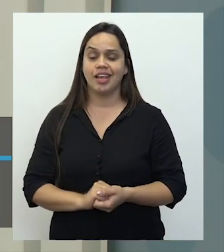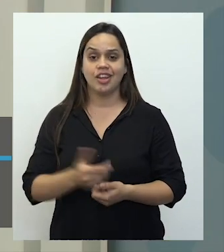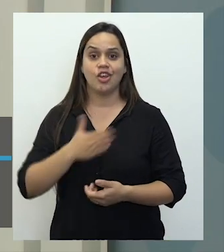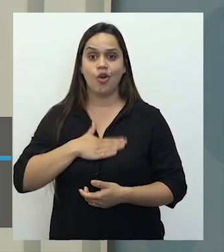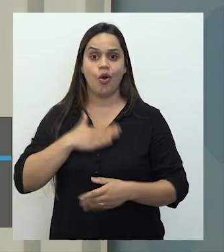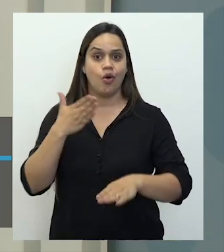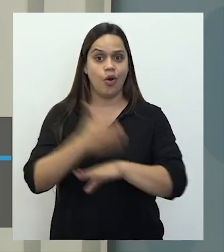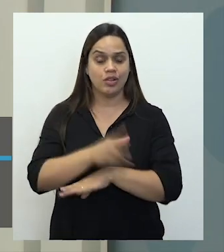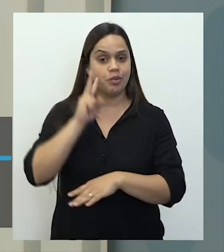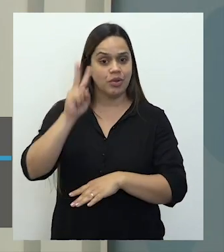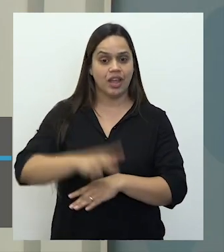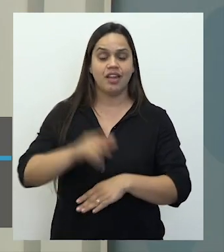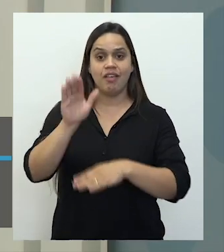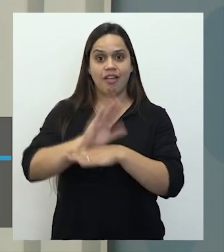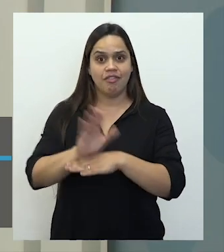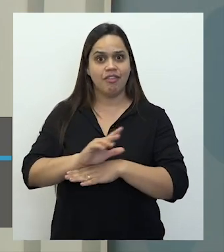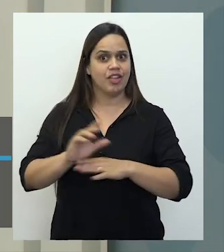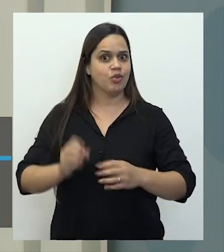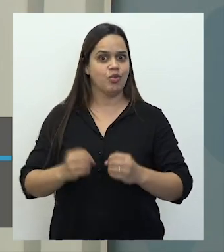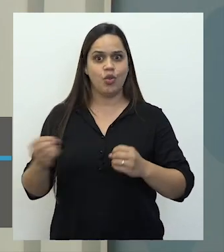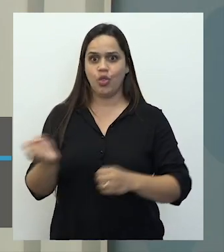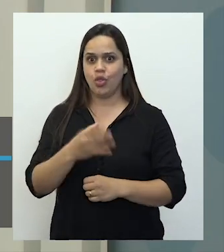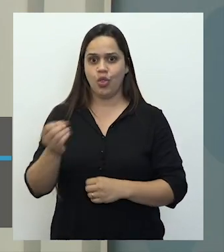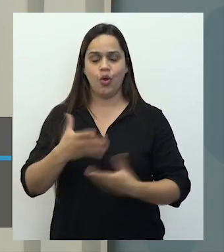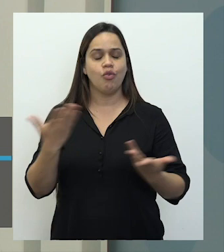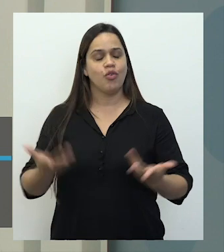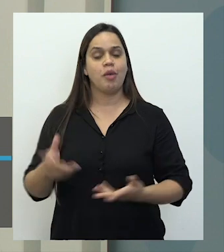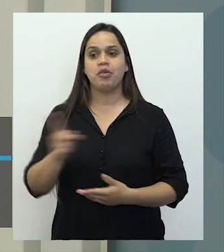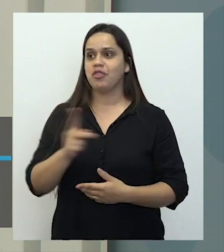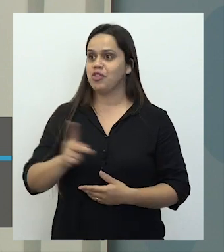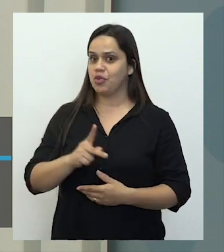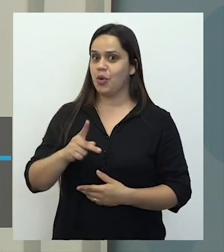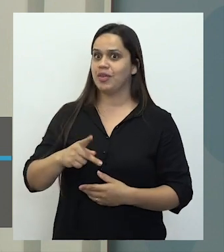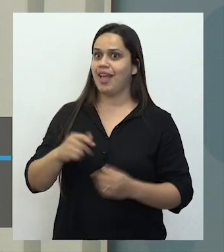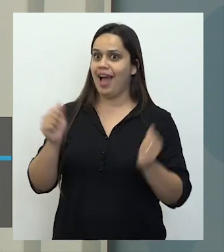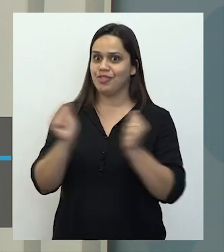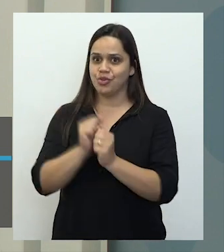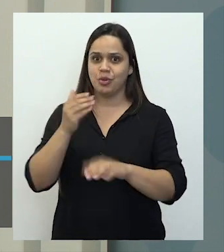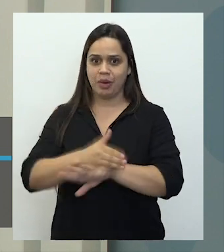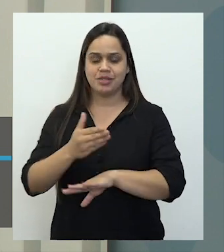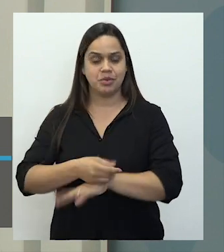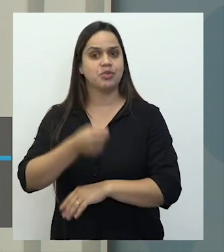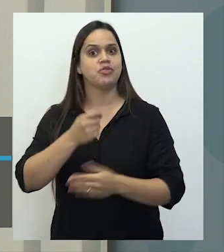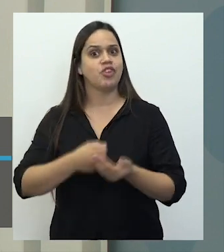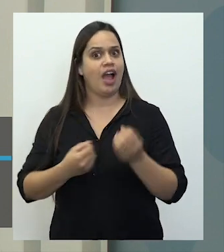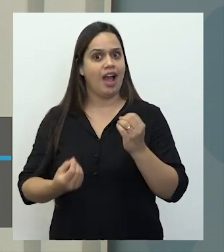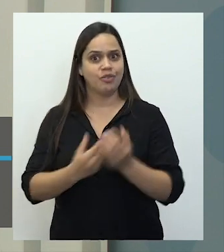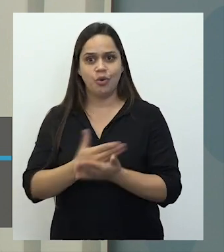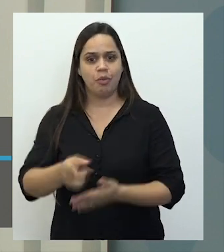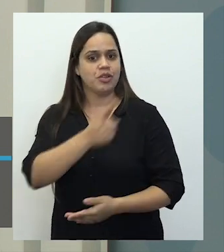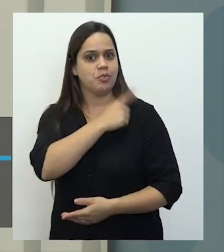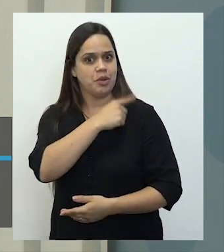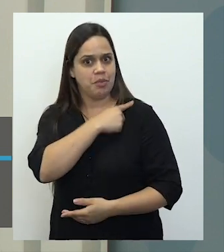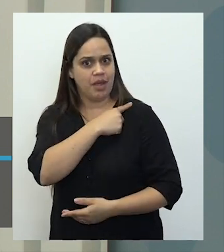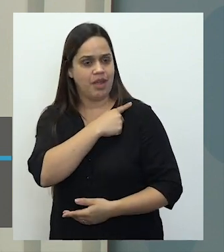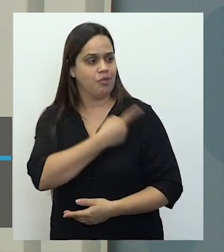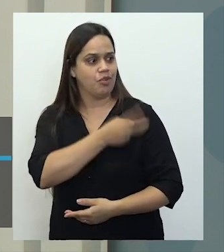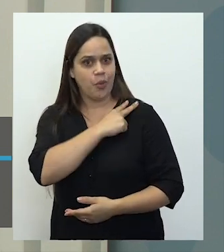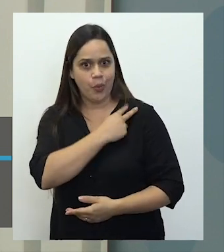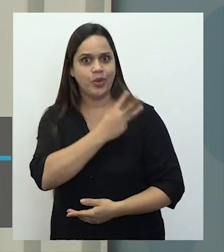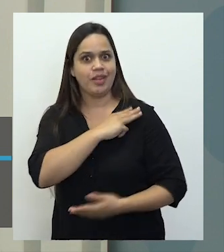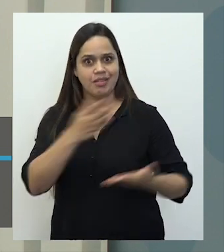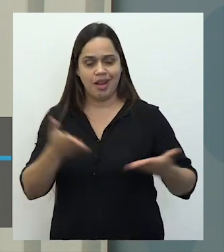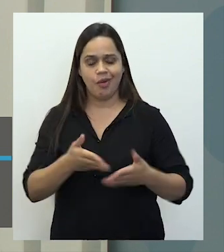professor Pablo deve ter muita turma, viu? Professor Pablo, grande abraço. Viu? Parabéns, professor Fernando, Pablo, participando também, o aluno. Parabéns também. O senhor perguntou